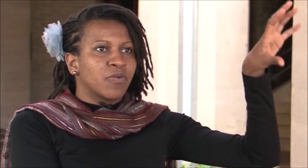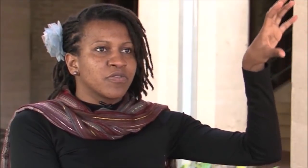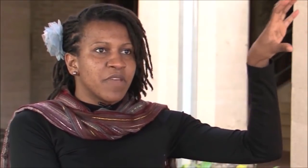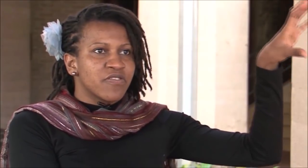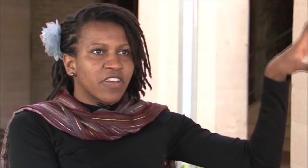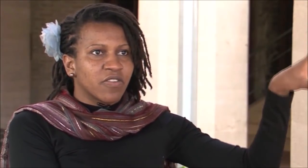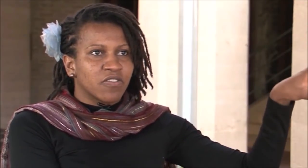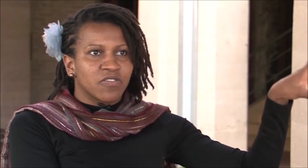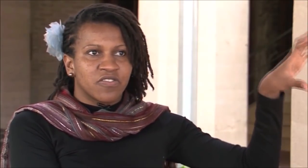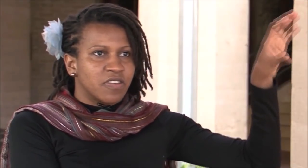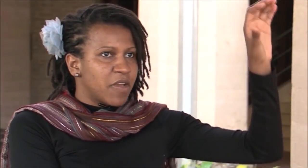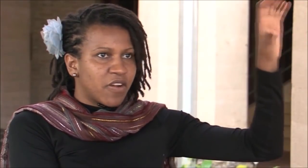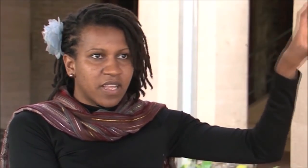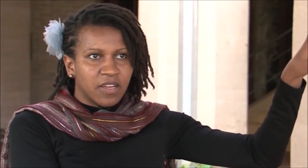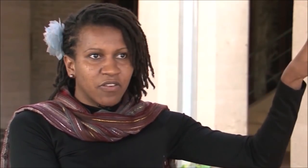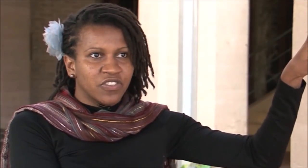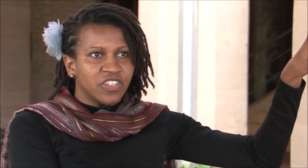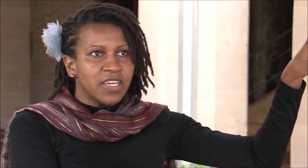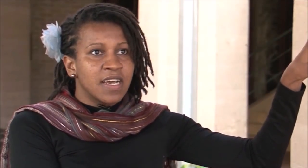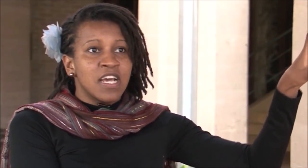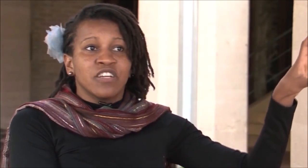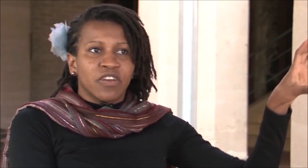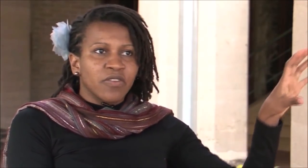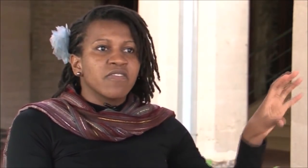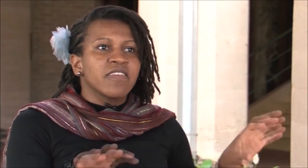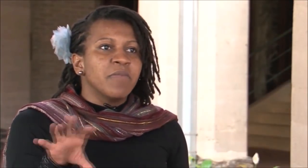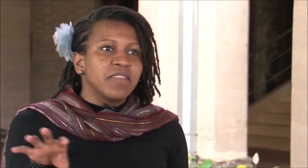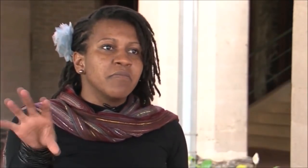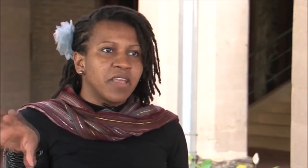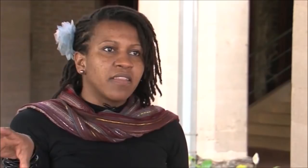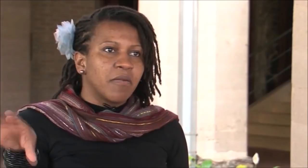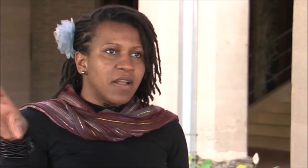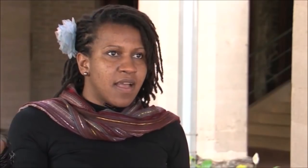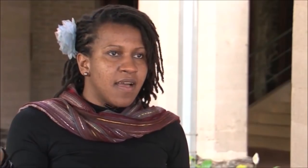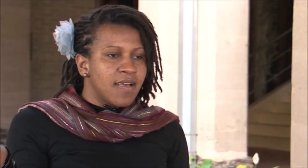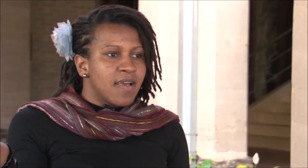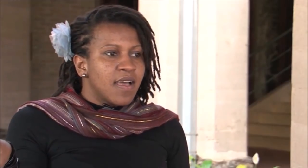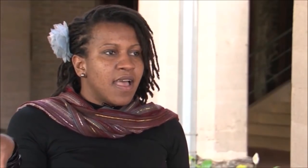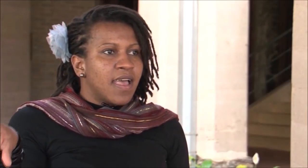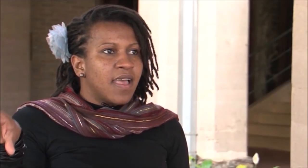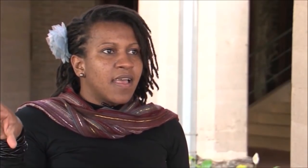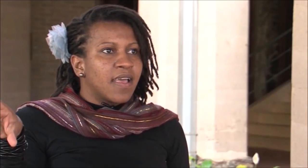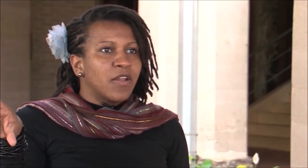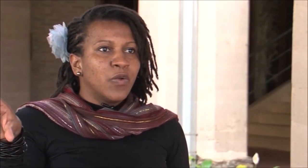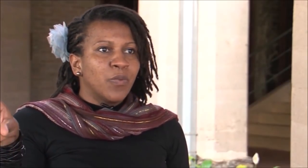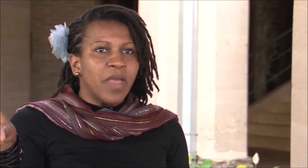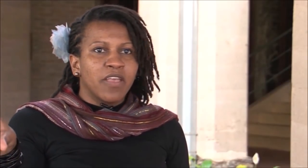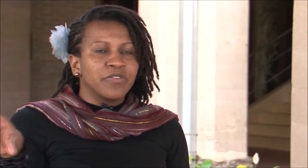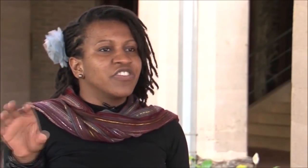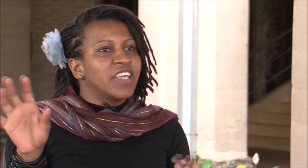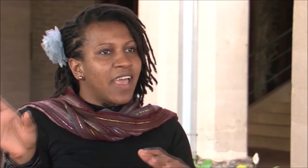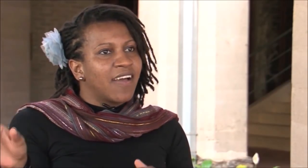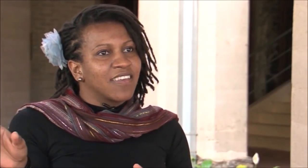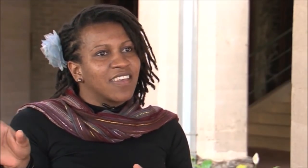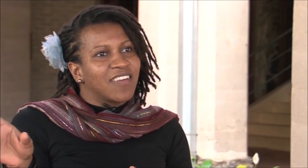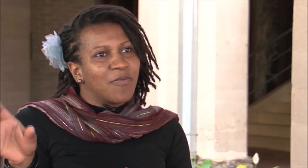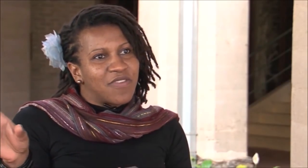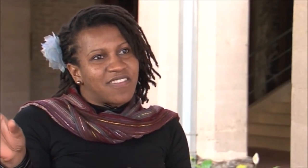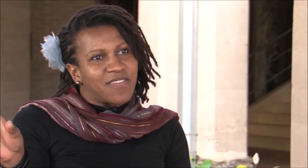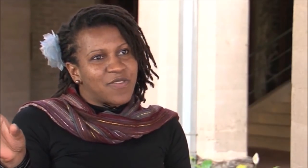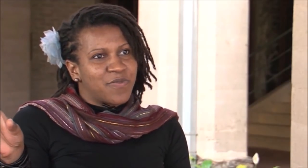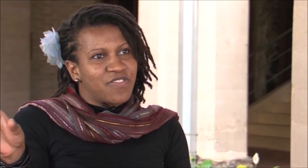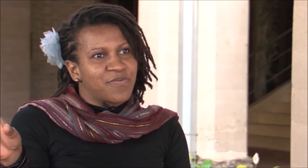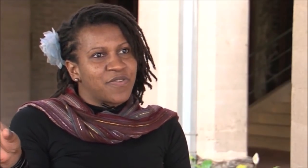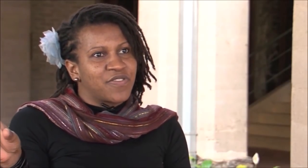tecnologia, com os meios diagnósticos de maior tecnologia, só que eu tenho que saber também trabalhar no meio de guerra, que